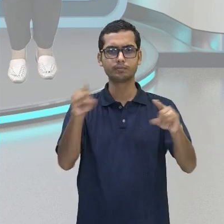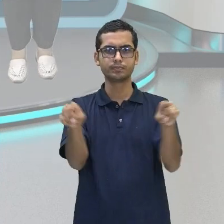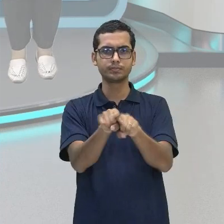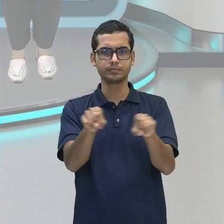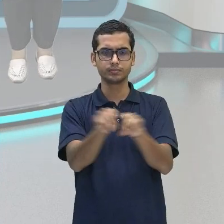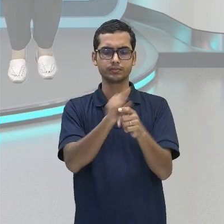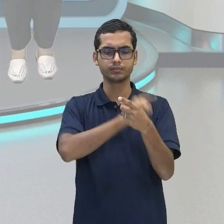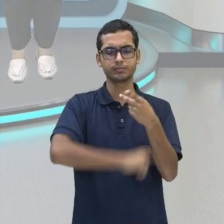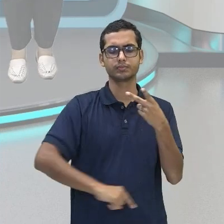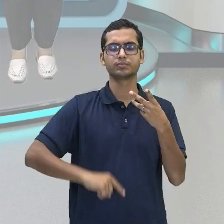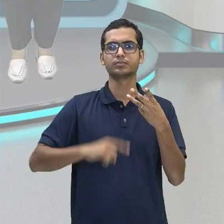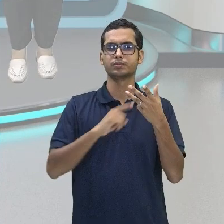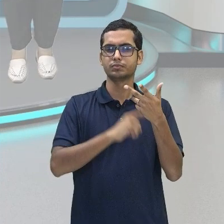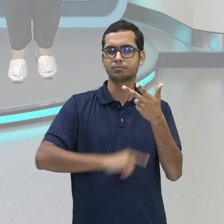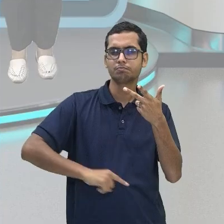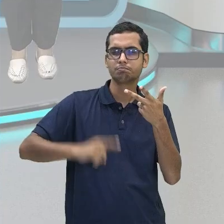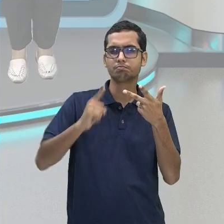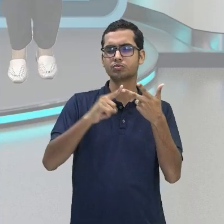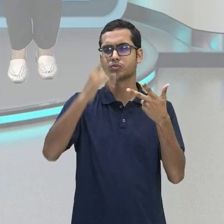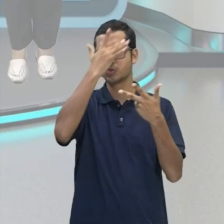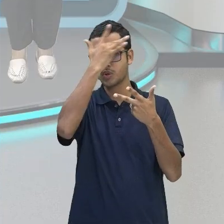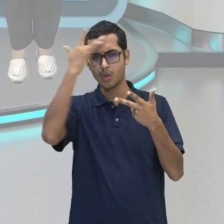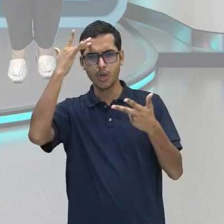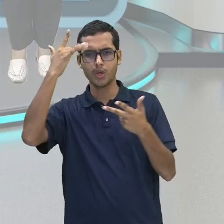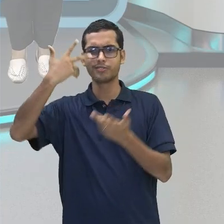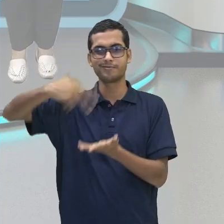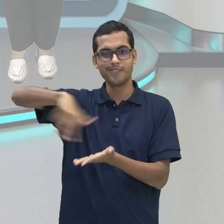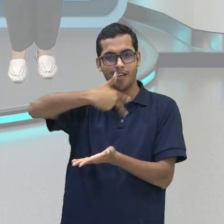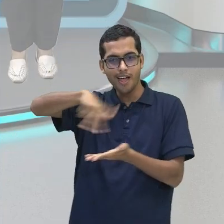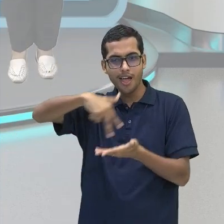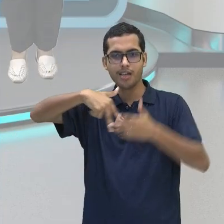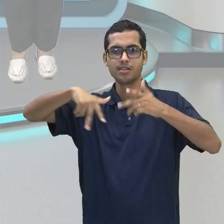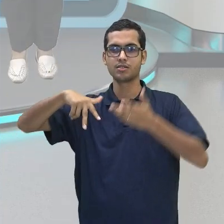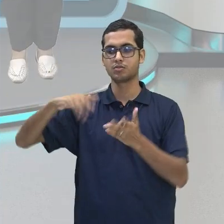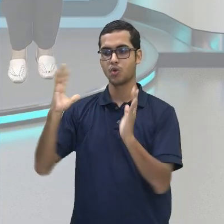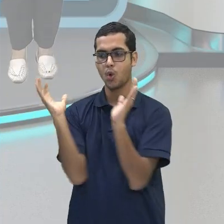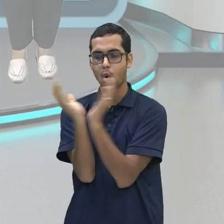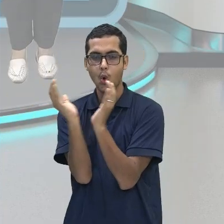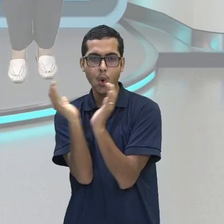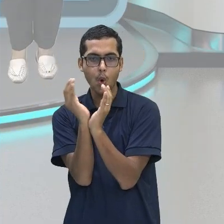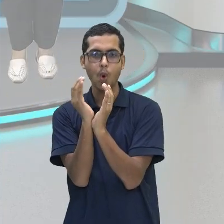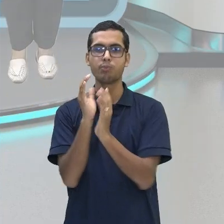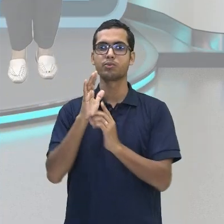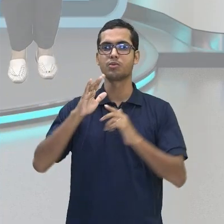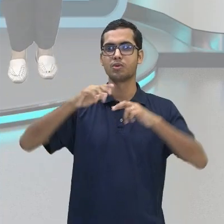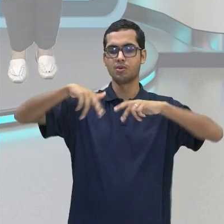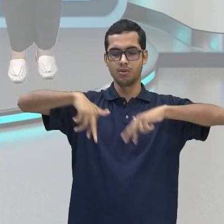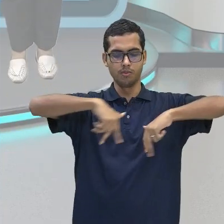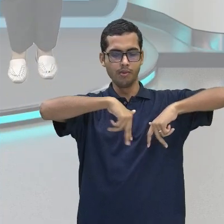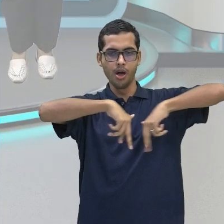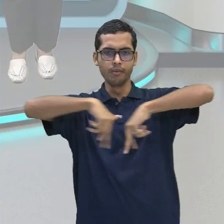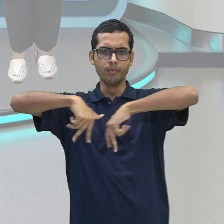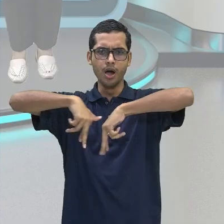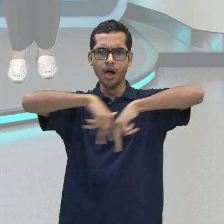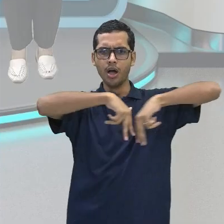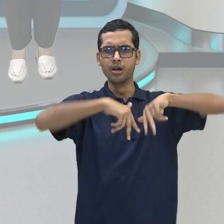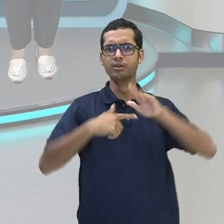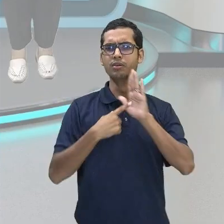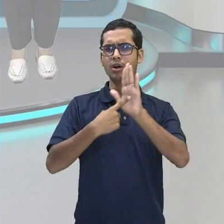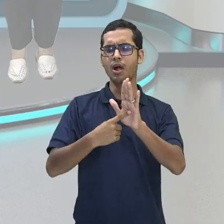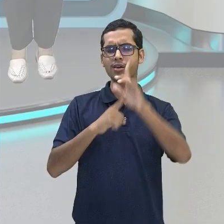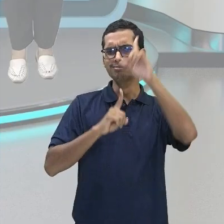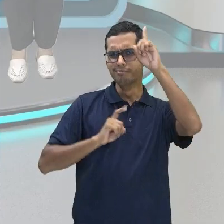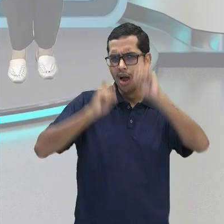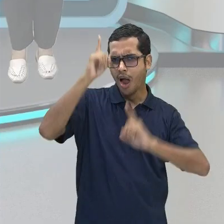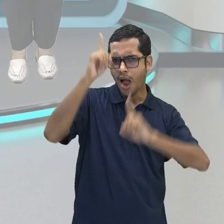a dançar. Seja ali em grupo, em casal ou individualmente, você consegue observar ali pela expressão que